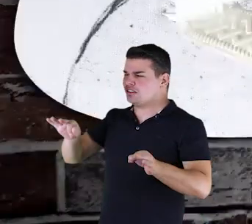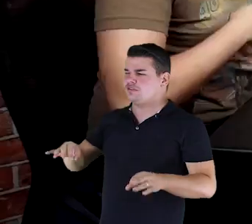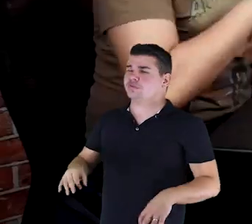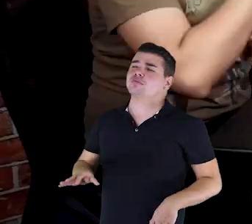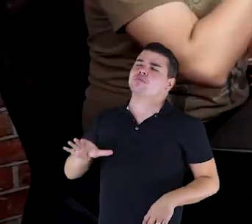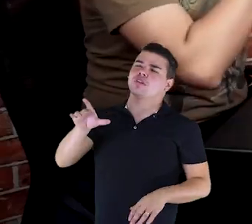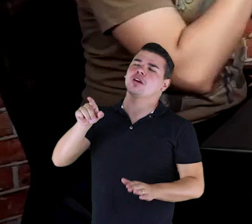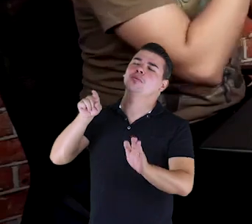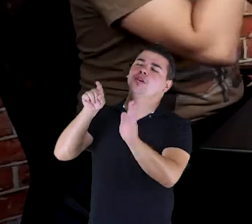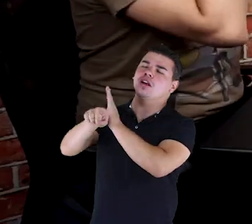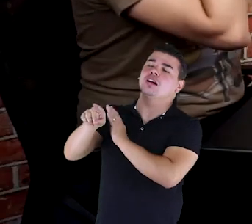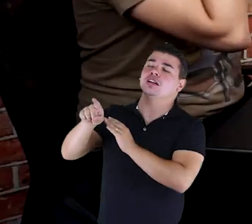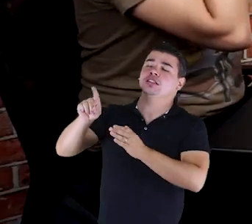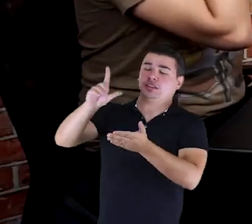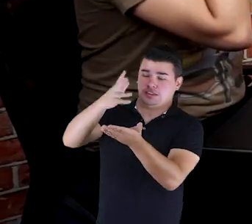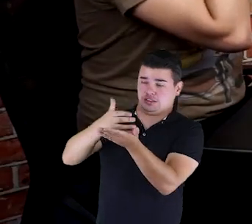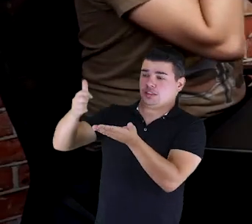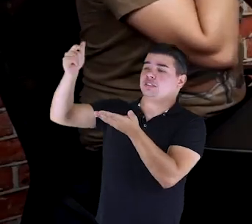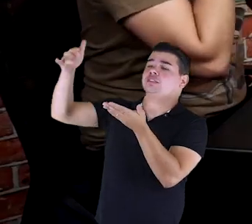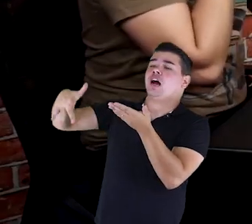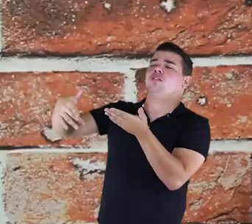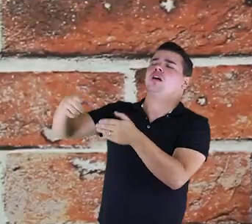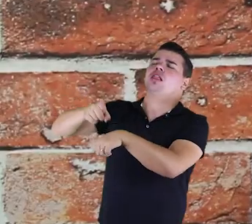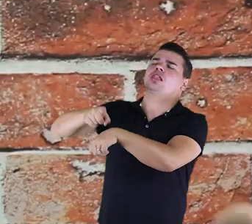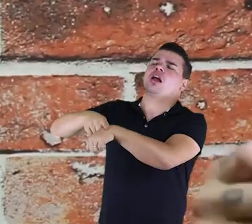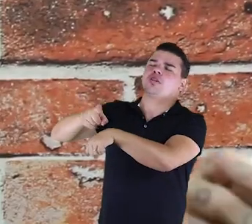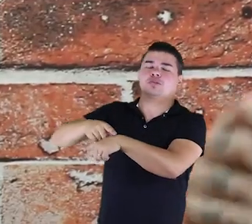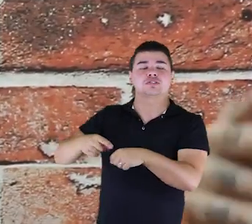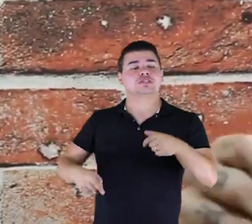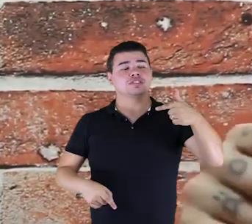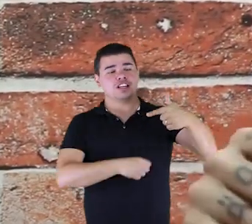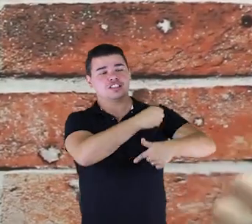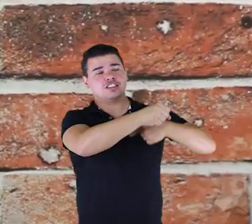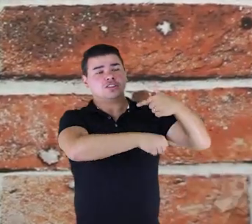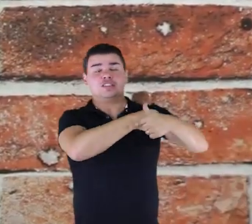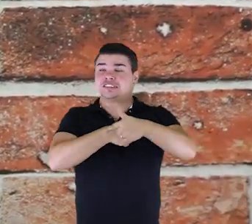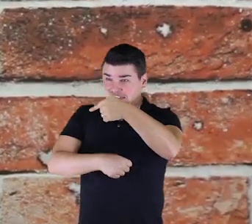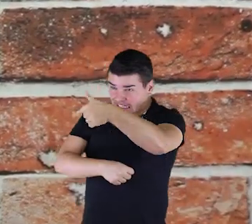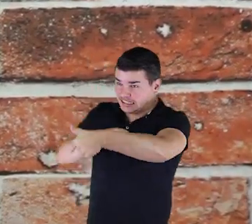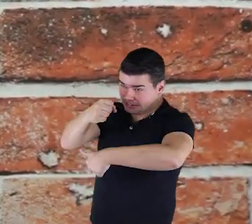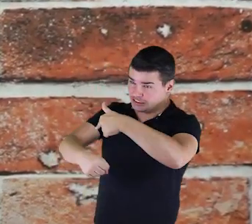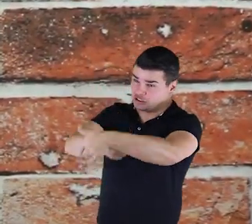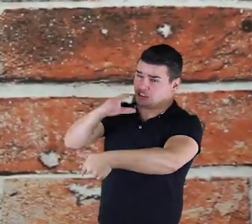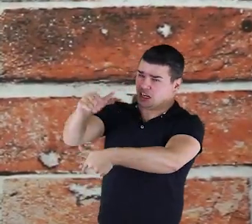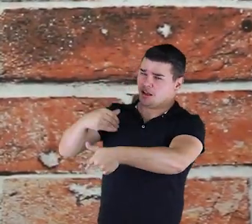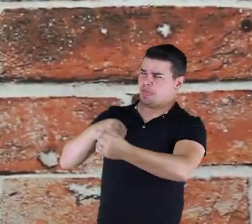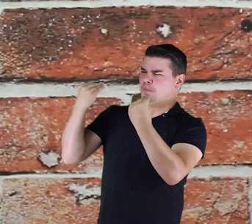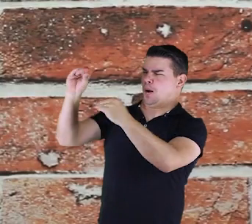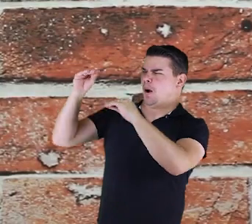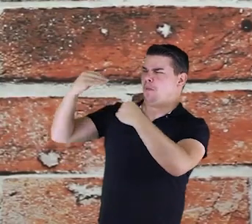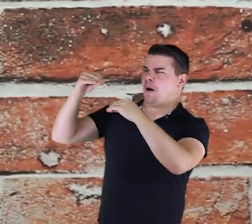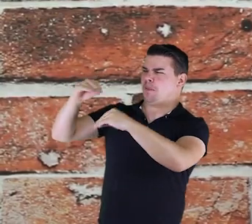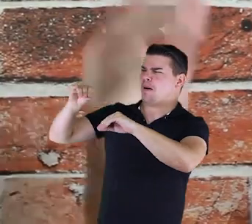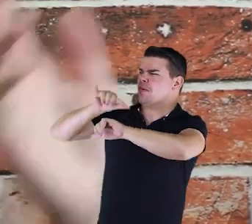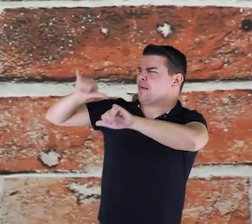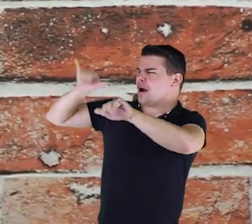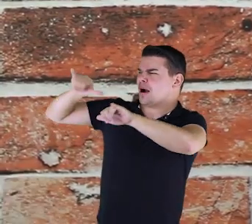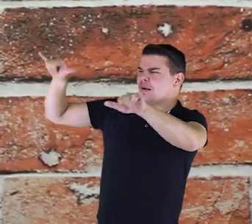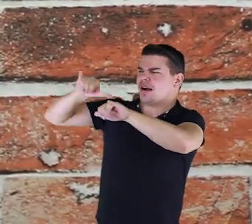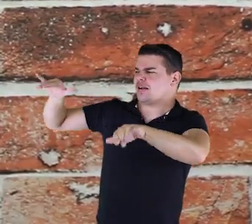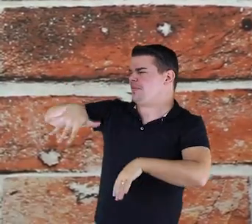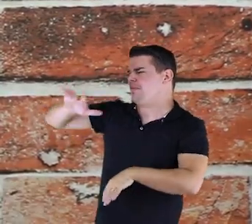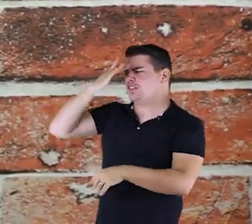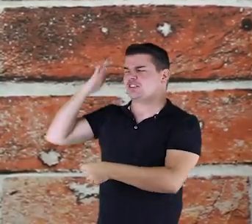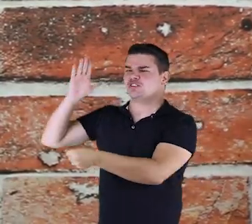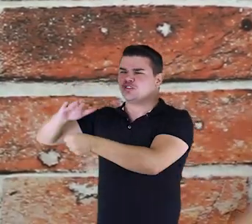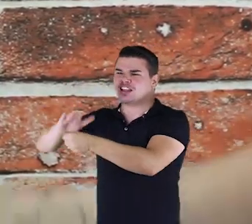óculos. O chinelo cai sobre a palavra lapada. Sete. Em 7 anos, você já postou um monte de viral aí, de vídeos que você recebe, de pessoas se